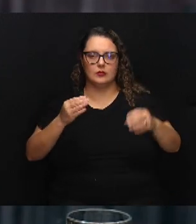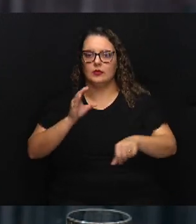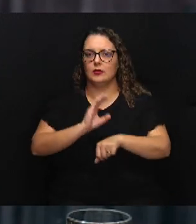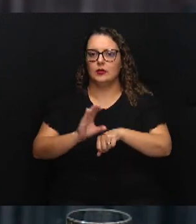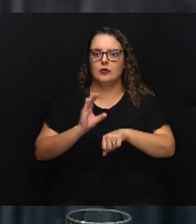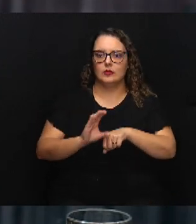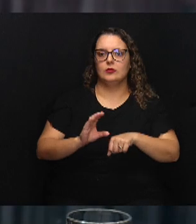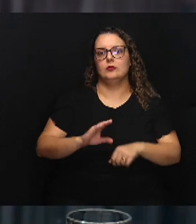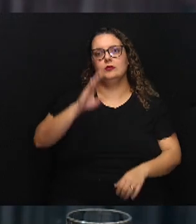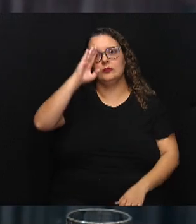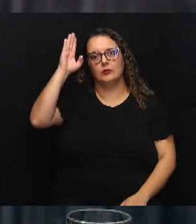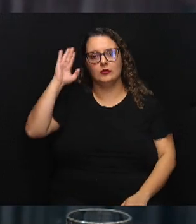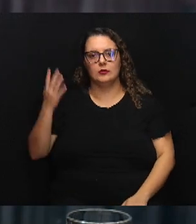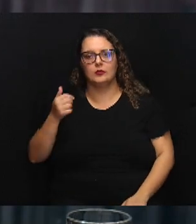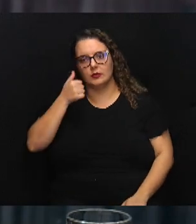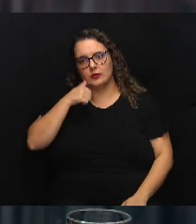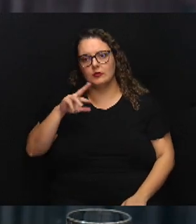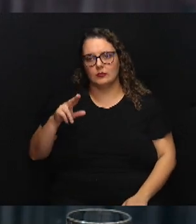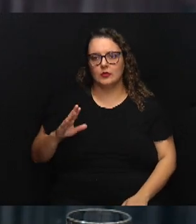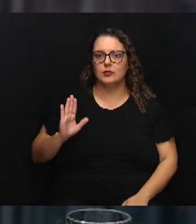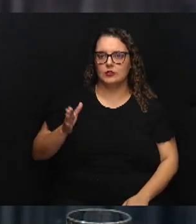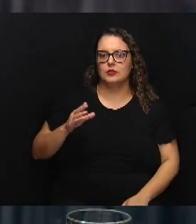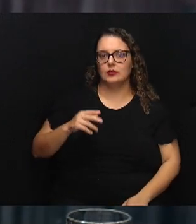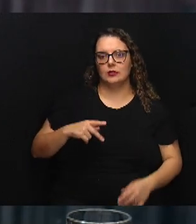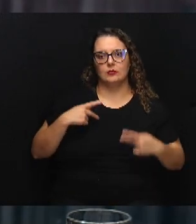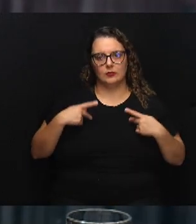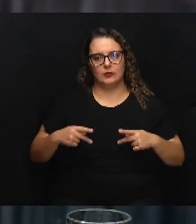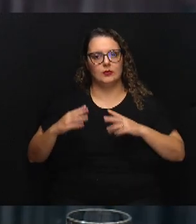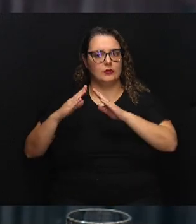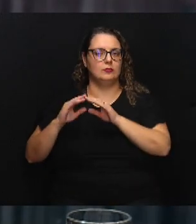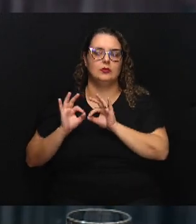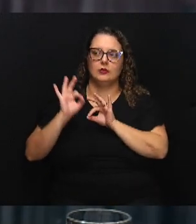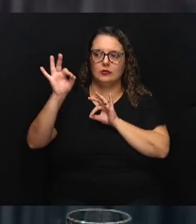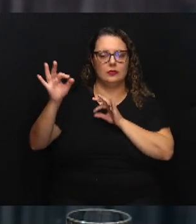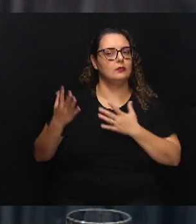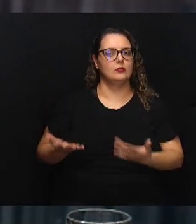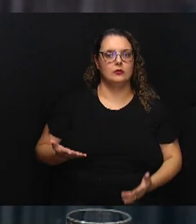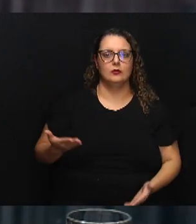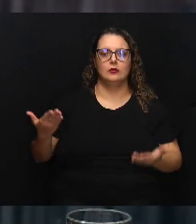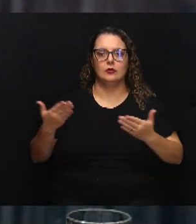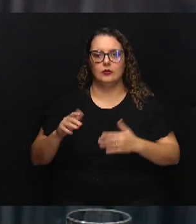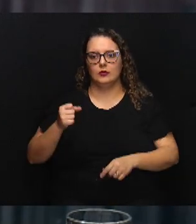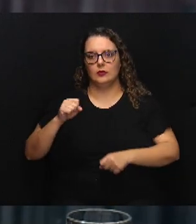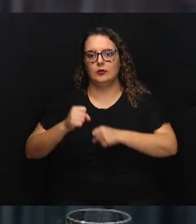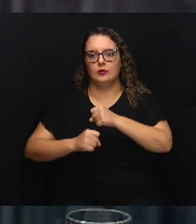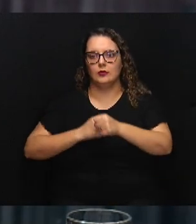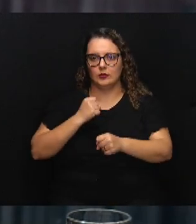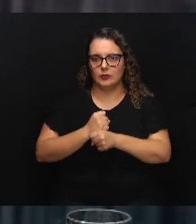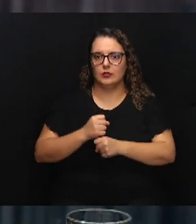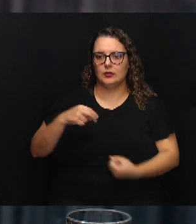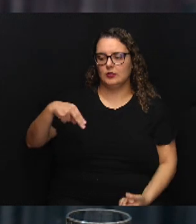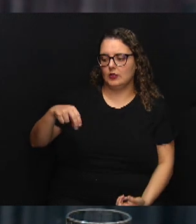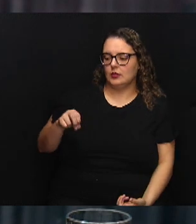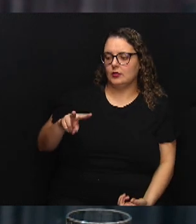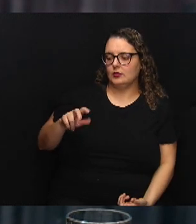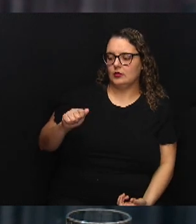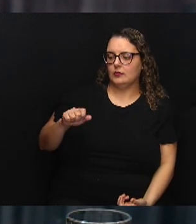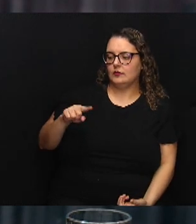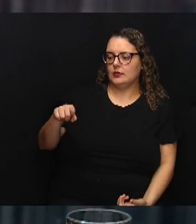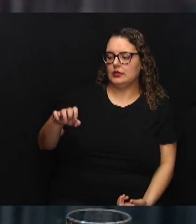curtos acadêmicos, e minha irmã já teve a posição de morar fora, né? Hoje ela está há 8 anos já na Nova Zelândia.